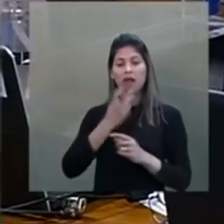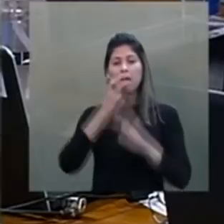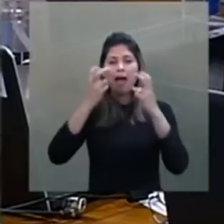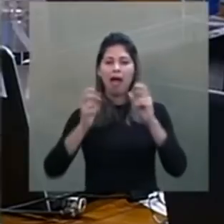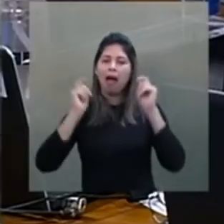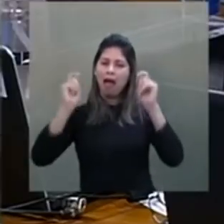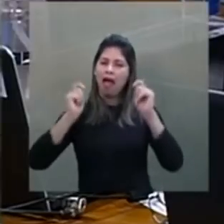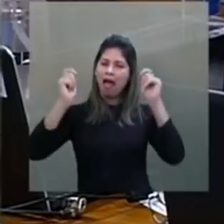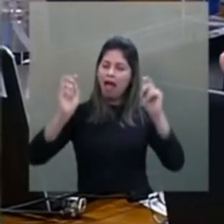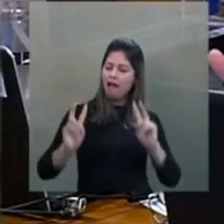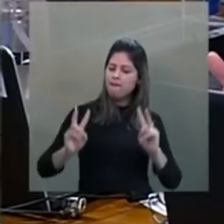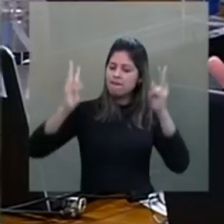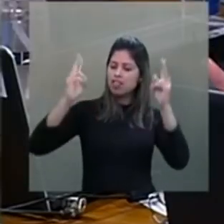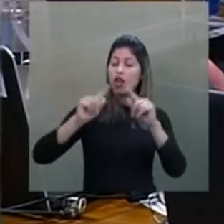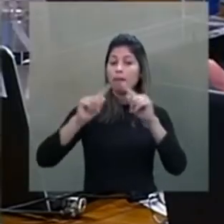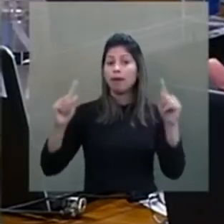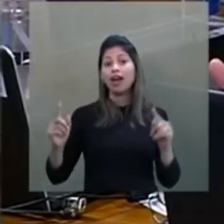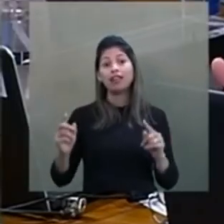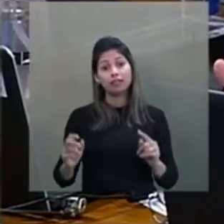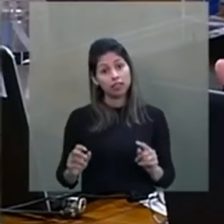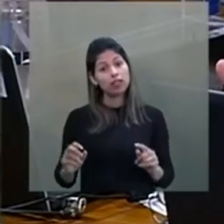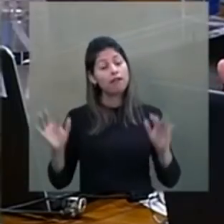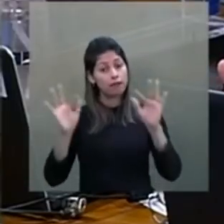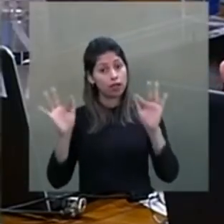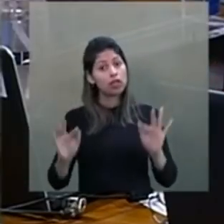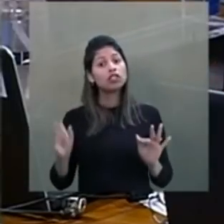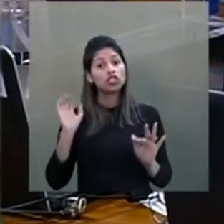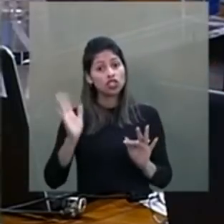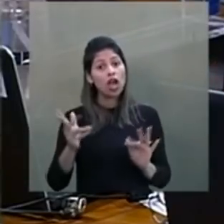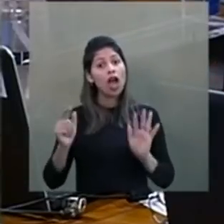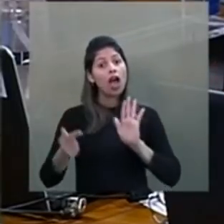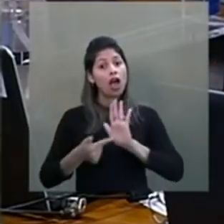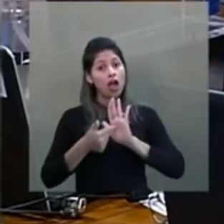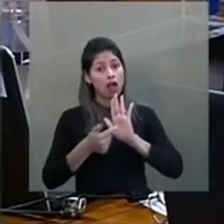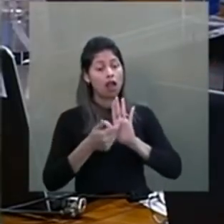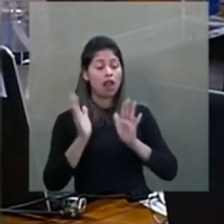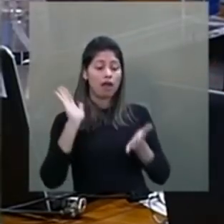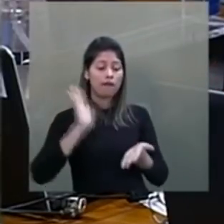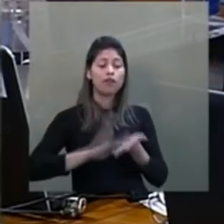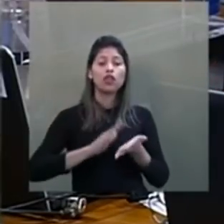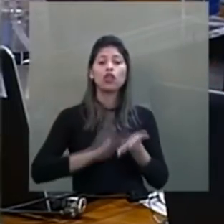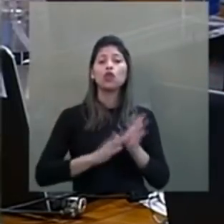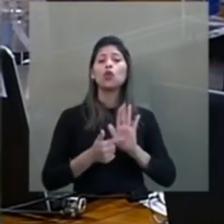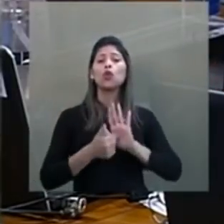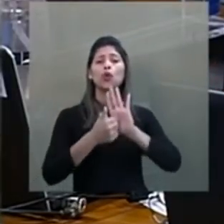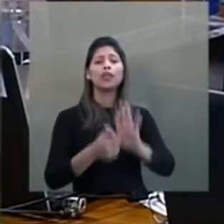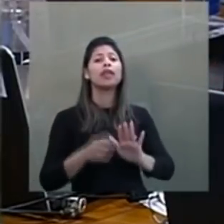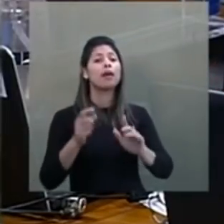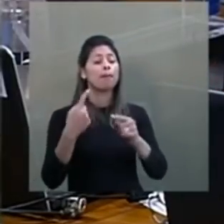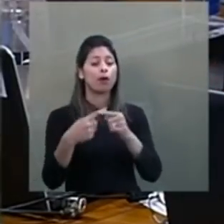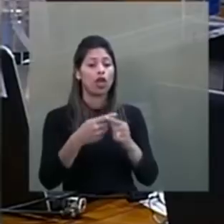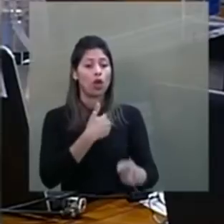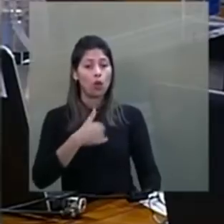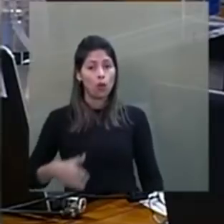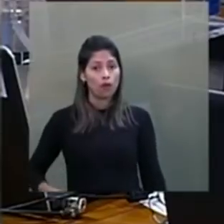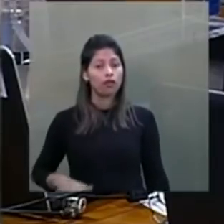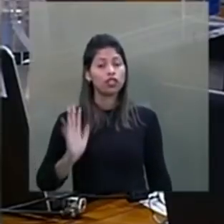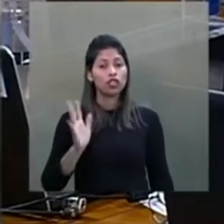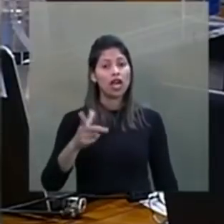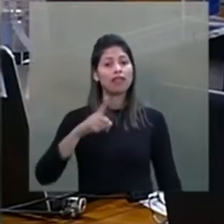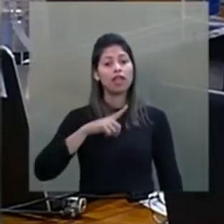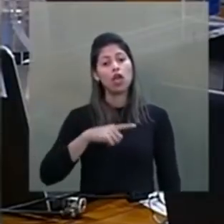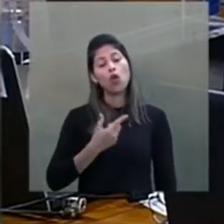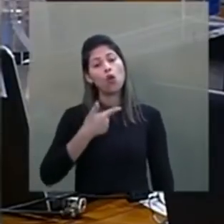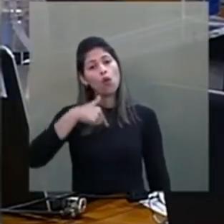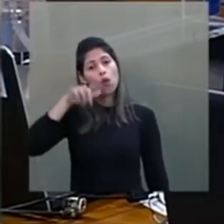licitação. O senador Wellington Fagundes, do PL, disse ter conversado com o presidente Jair Bolsonaro, também do PL, sobre o tema. Eu tive com o